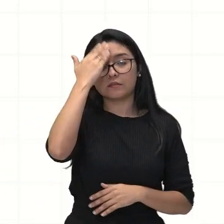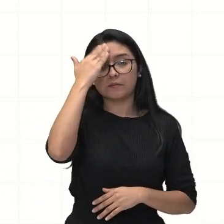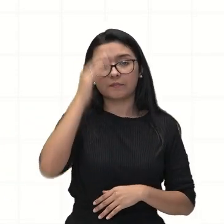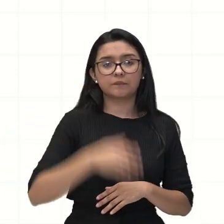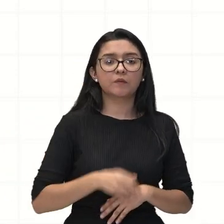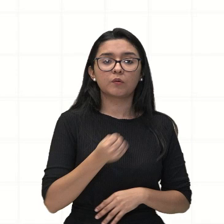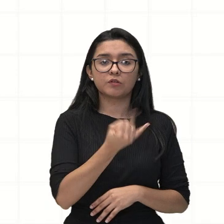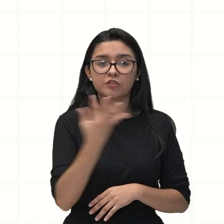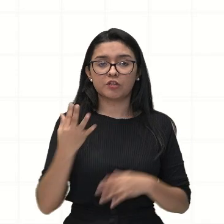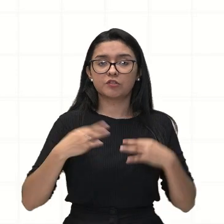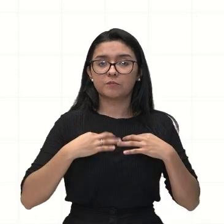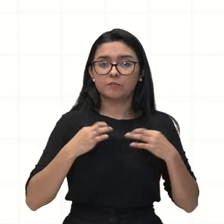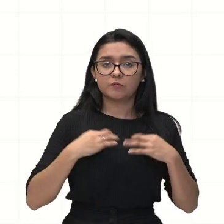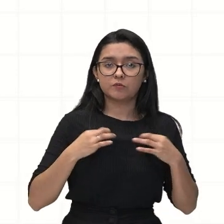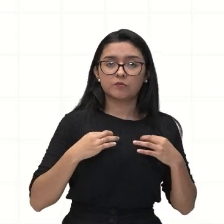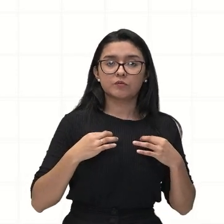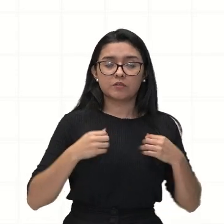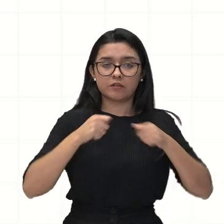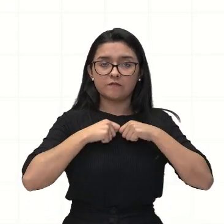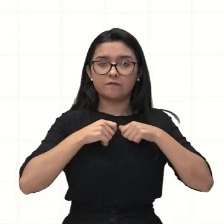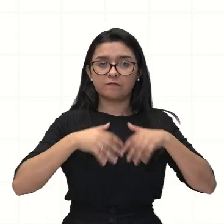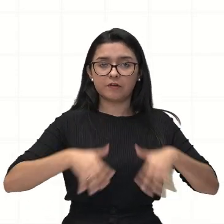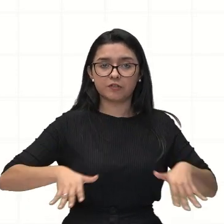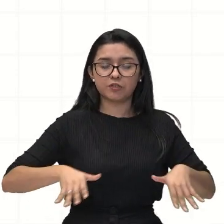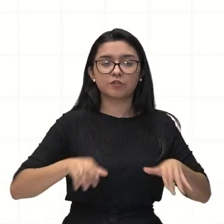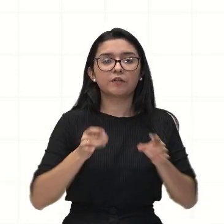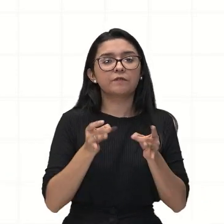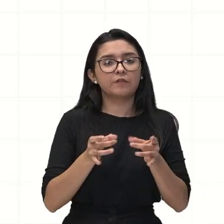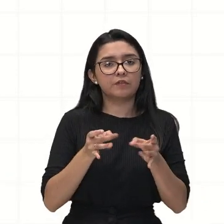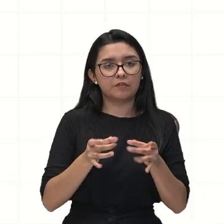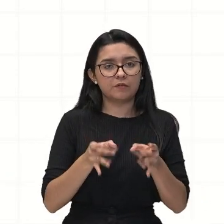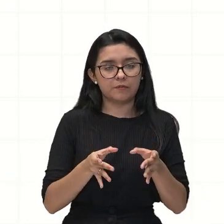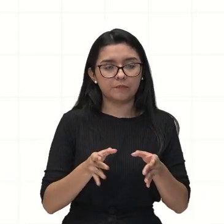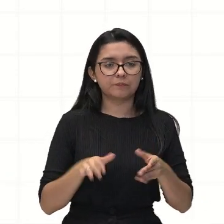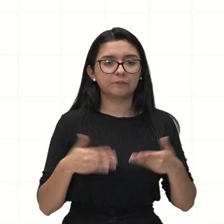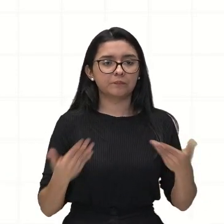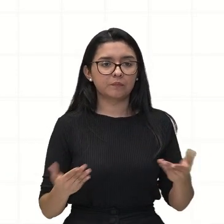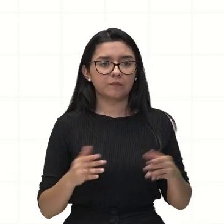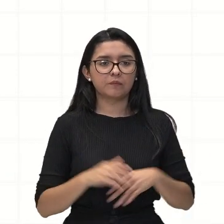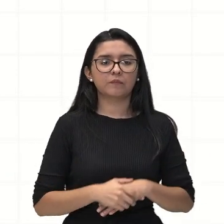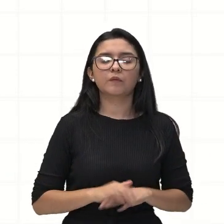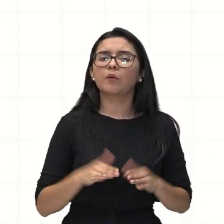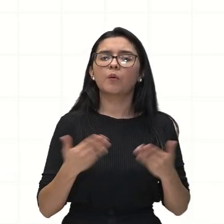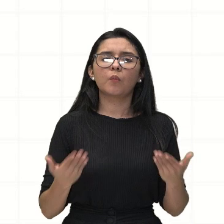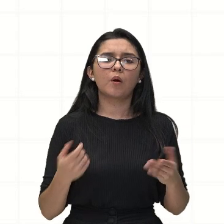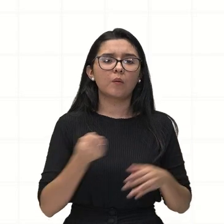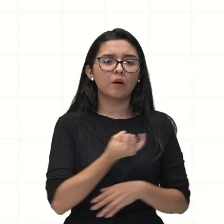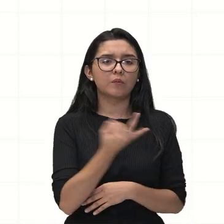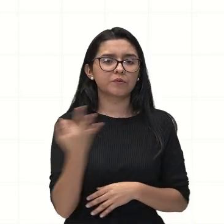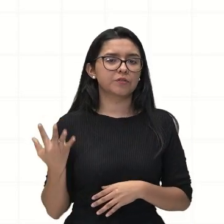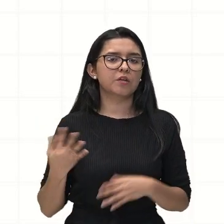de blusas e vestidos vendidos. Então, qual foi o número de blusas?